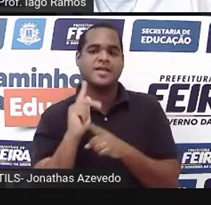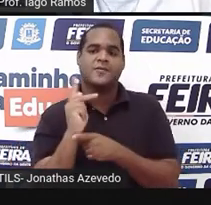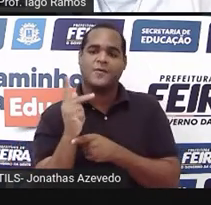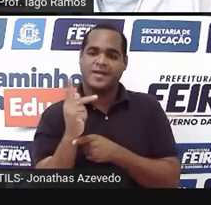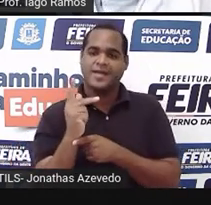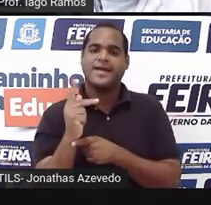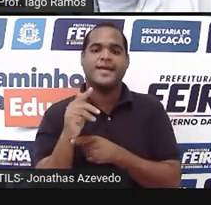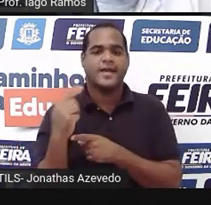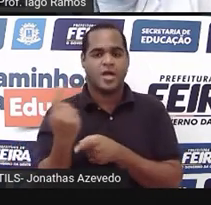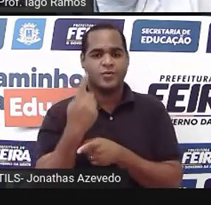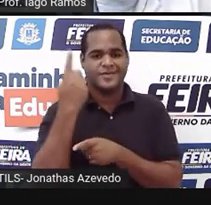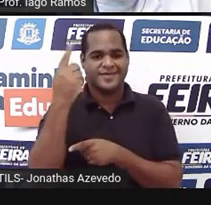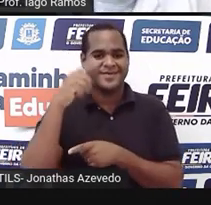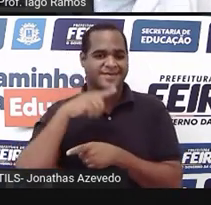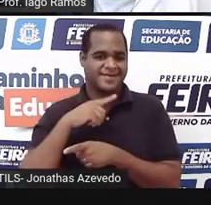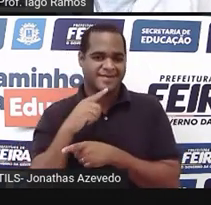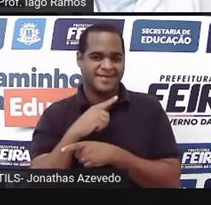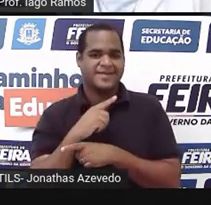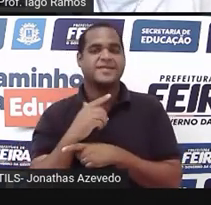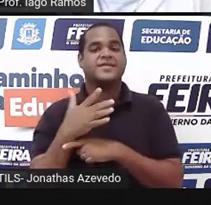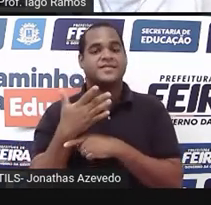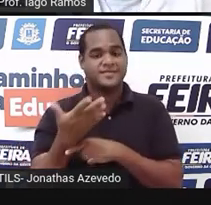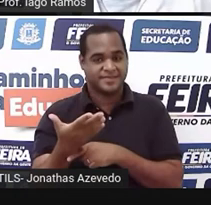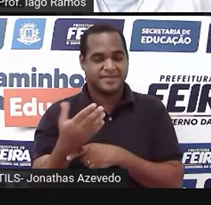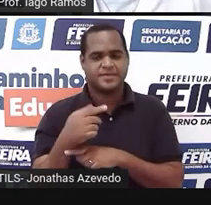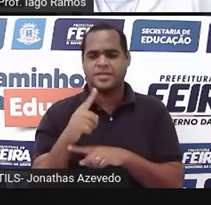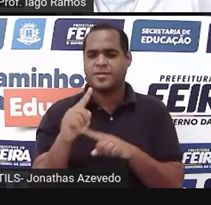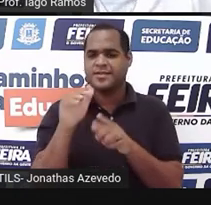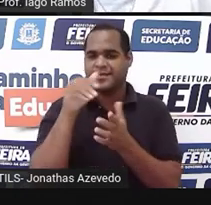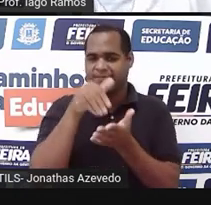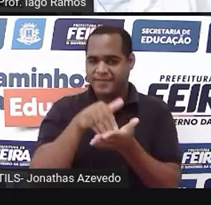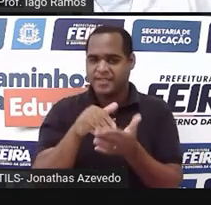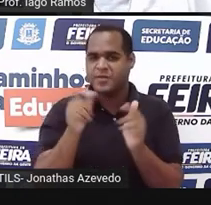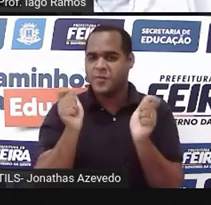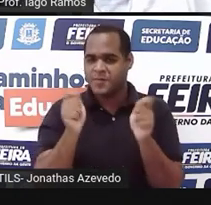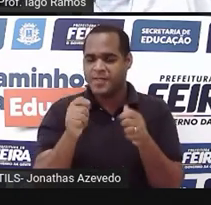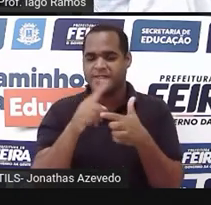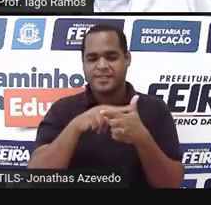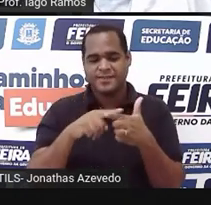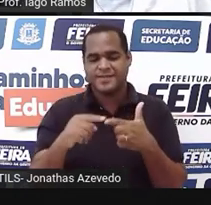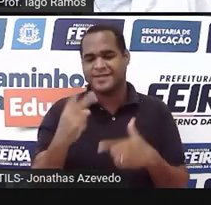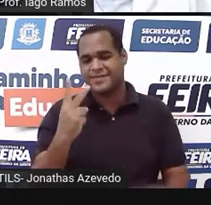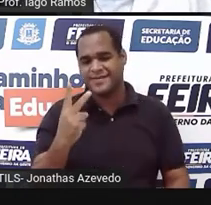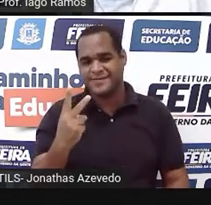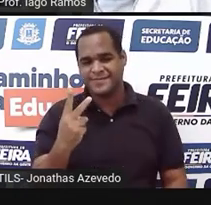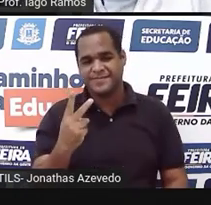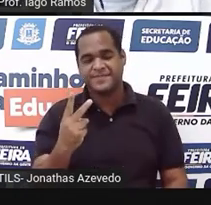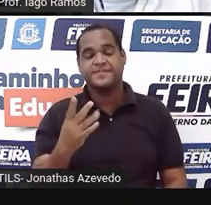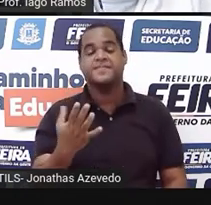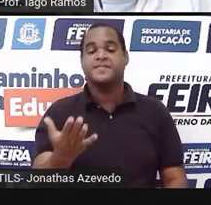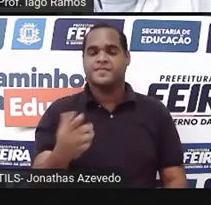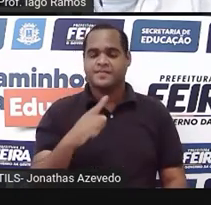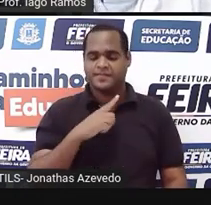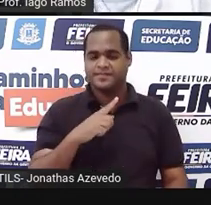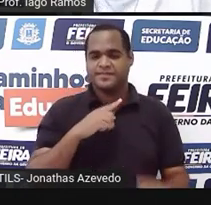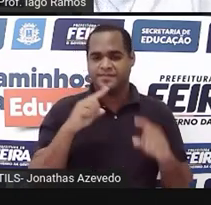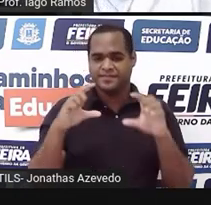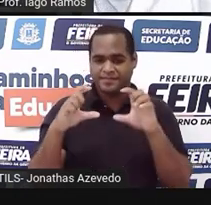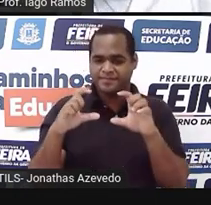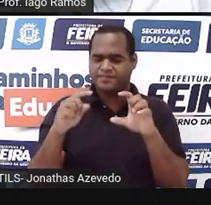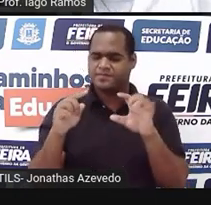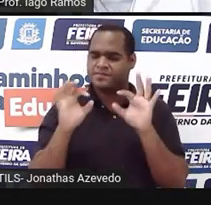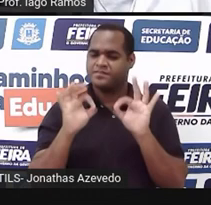HQ altura do trapézio e por fim divido por dois não com essa expressão